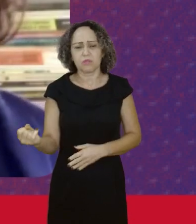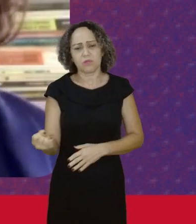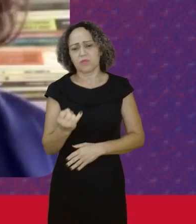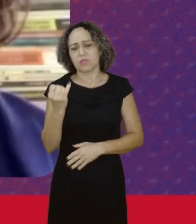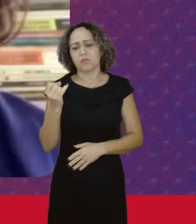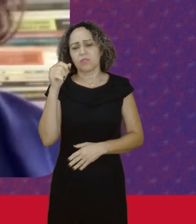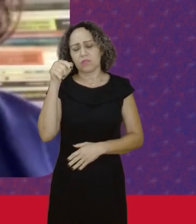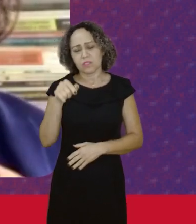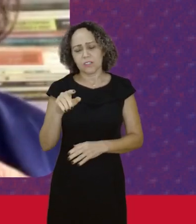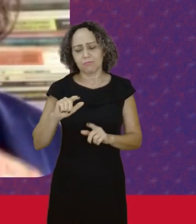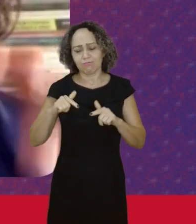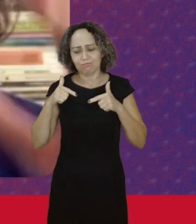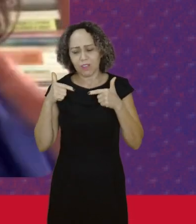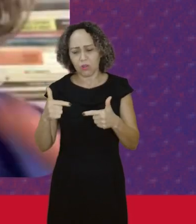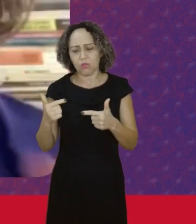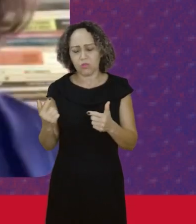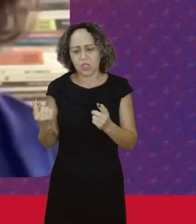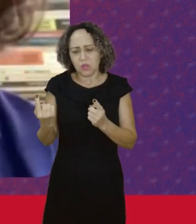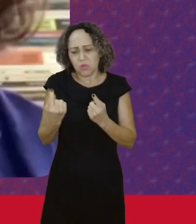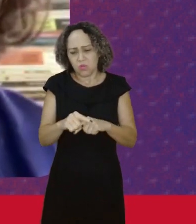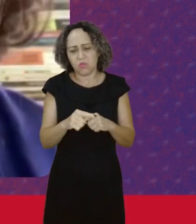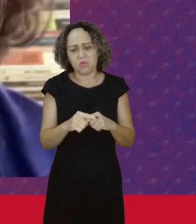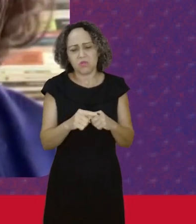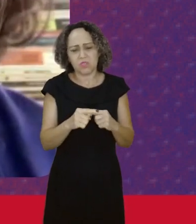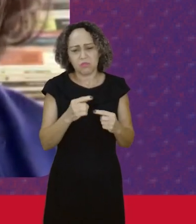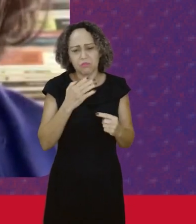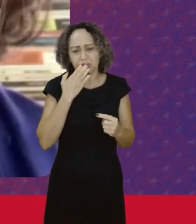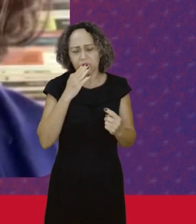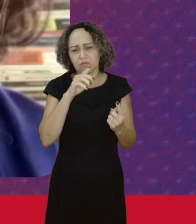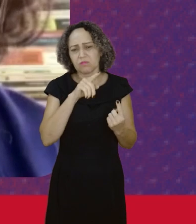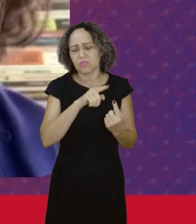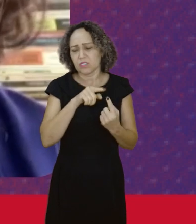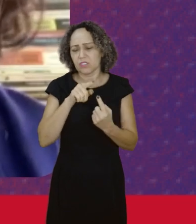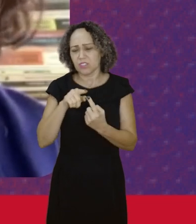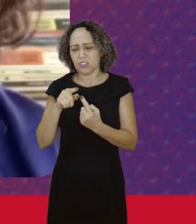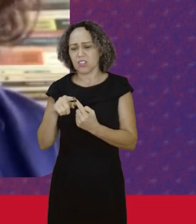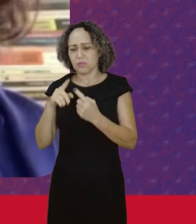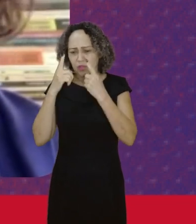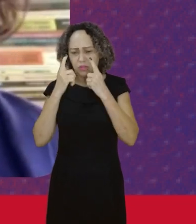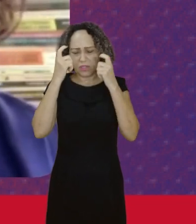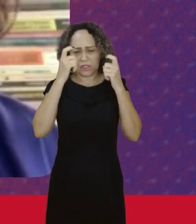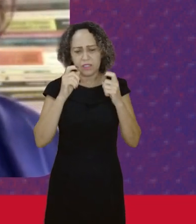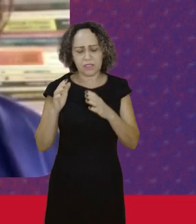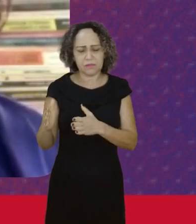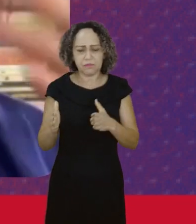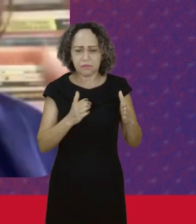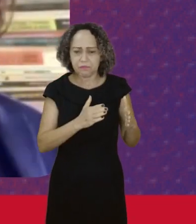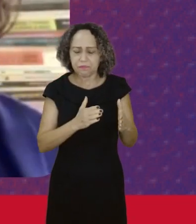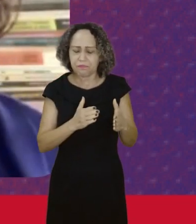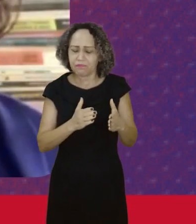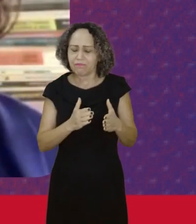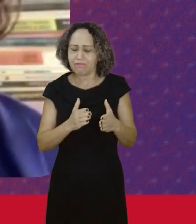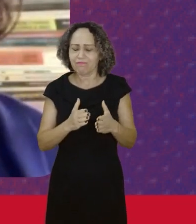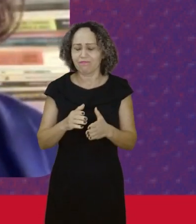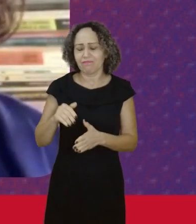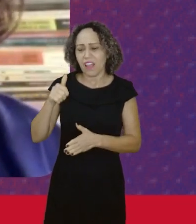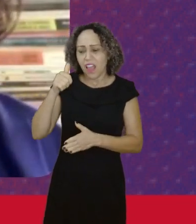no Brasil casos brutais de violência contra as mulheres. A violência se tornou uma